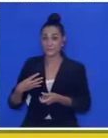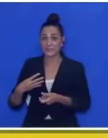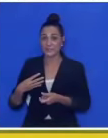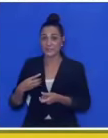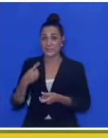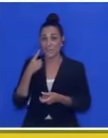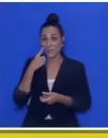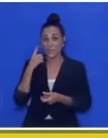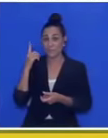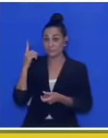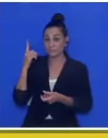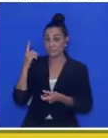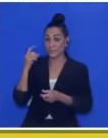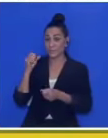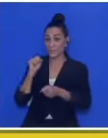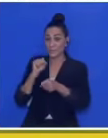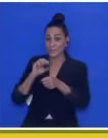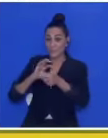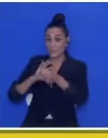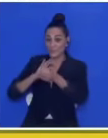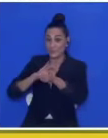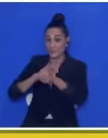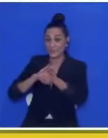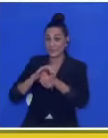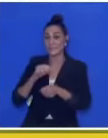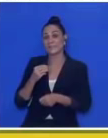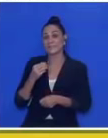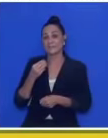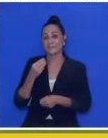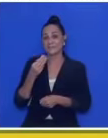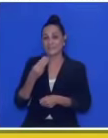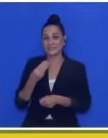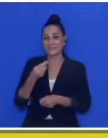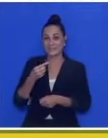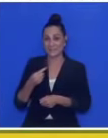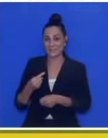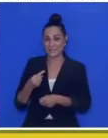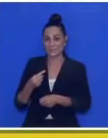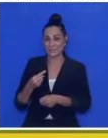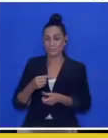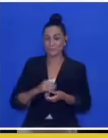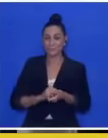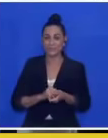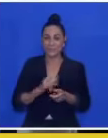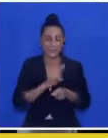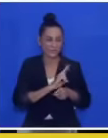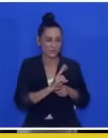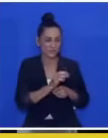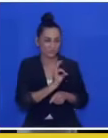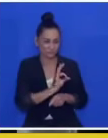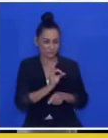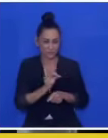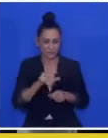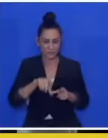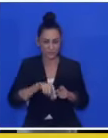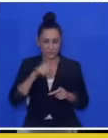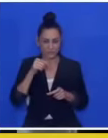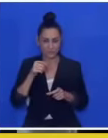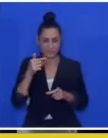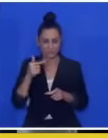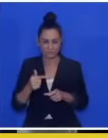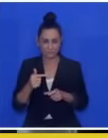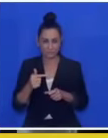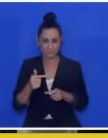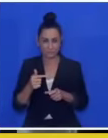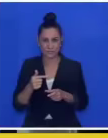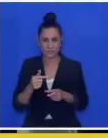bola ainda posicionada ali, presa no pino em cima, a dezena de número 31. As auditoras confirmam as 7 dezenas sorteadas